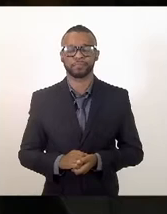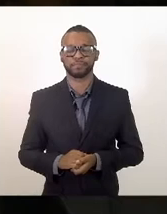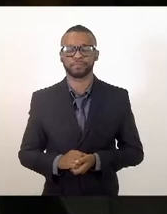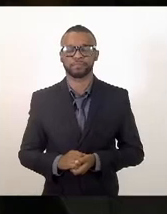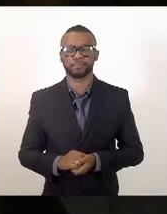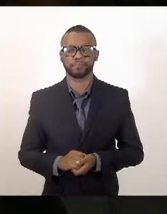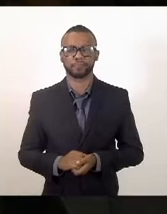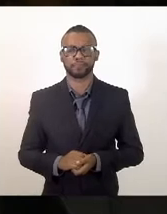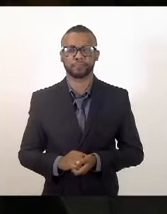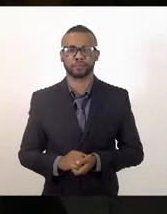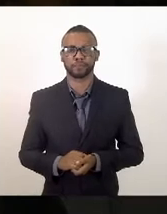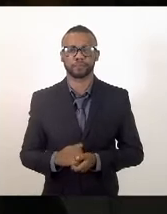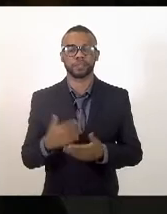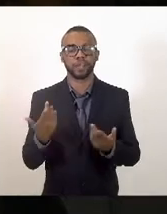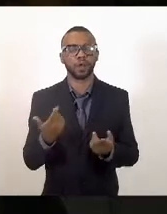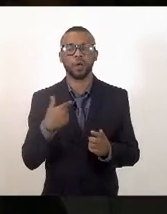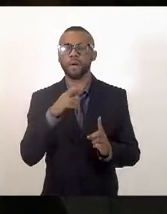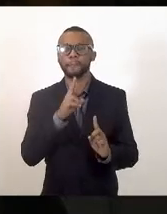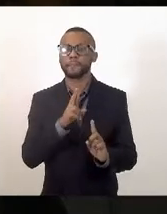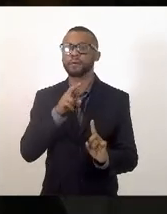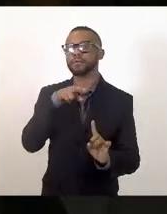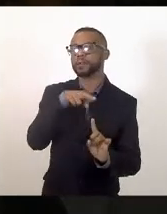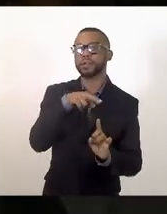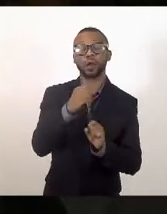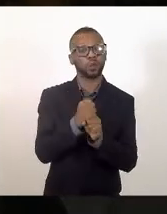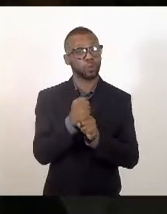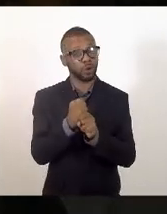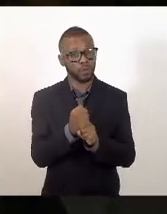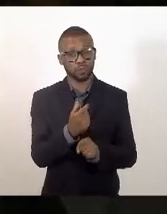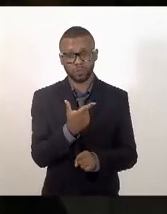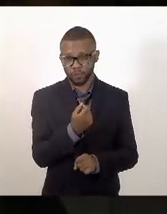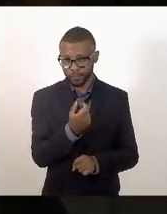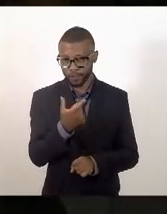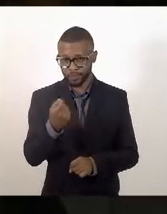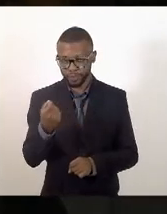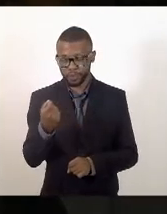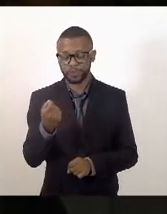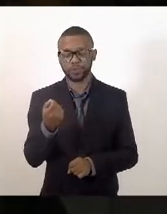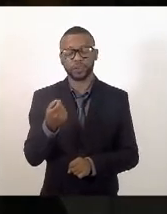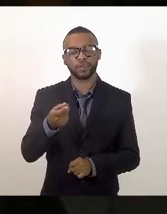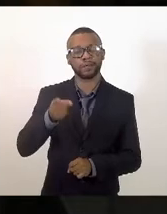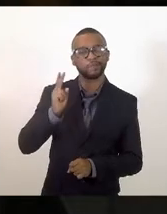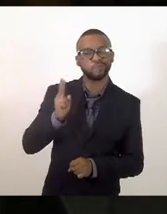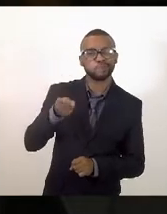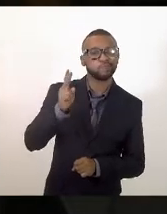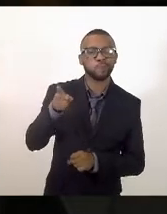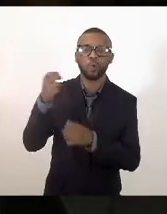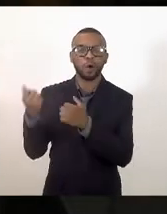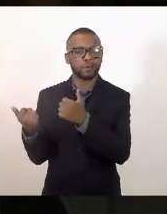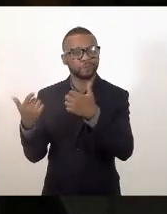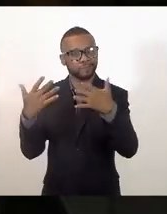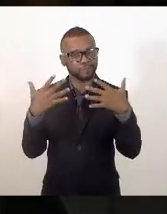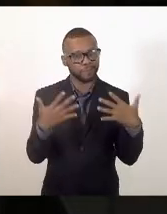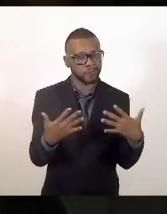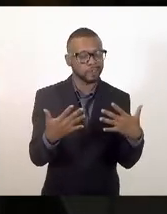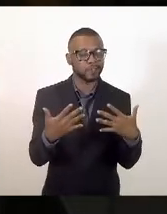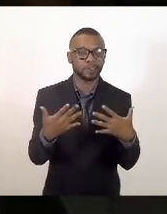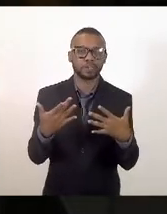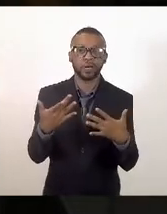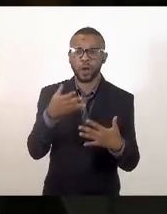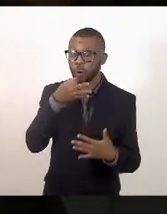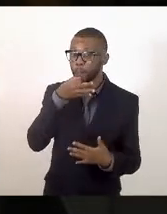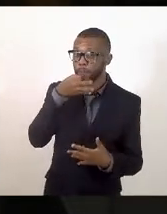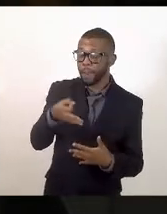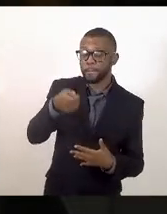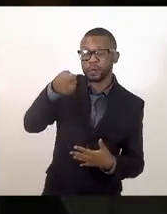Eu me referi aqui no ano de 2020 e continuo com a mesma